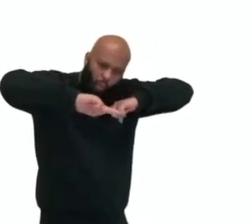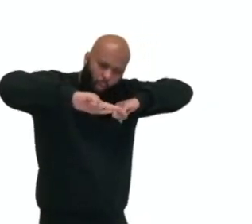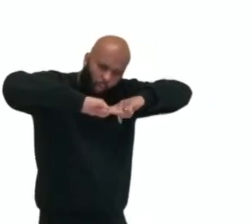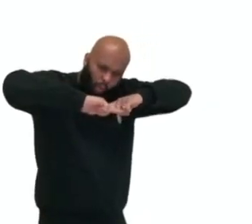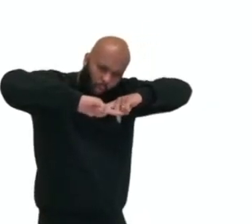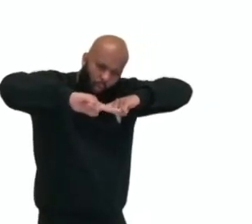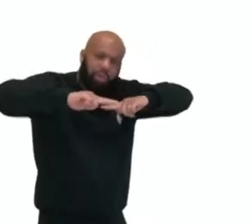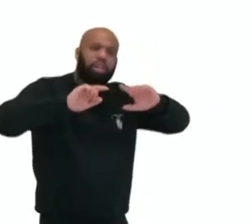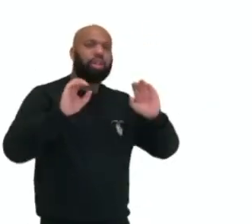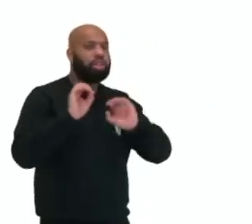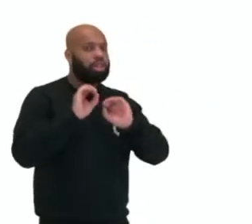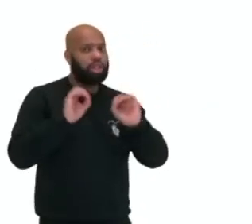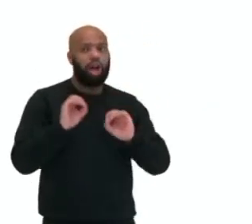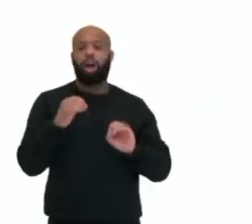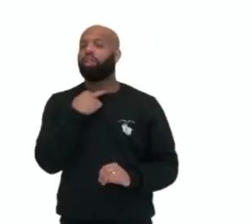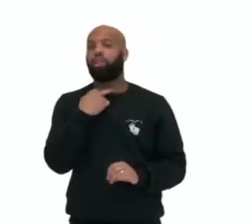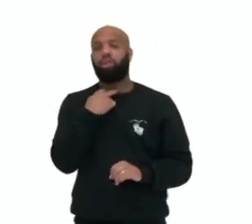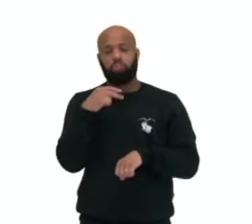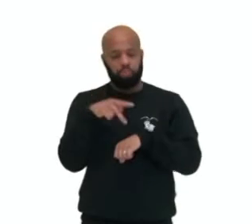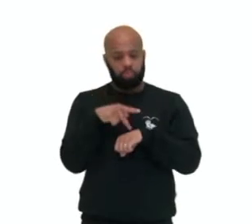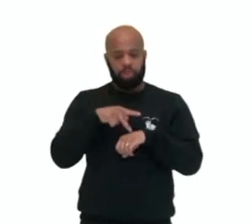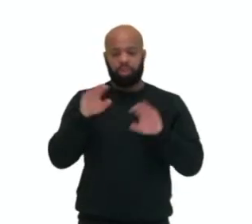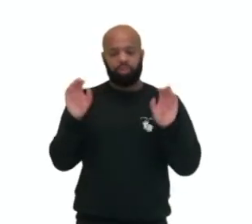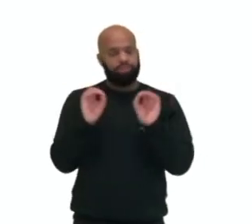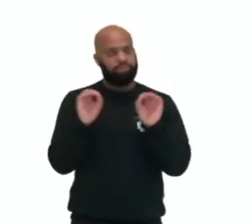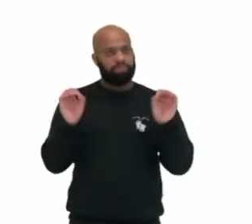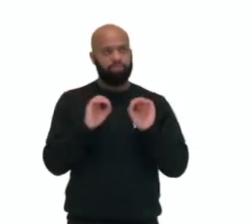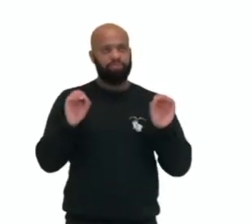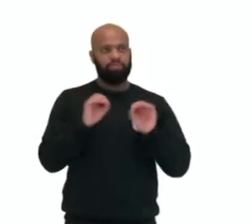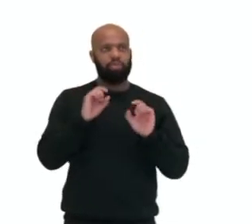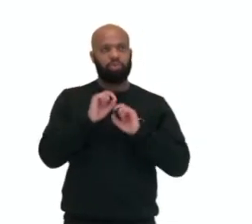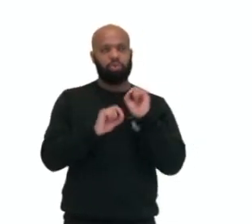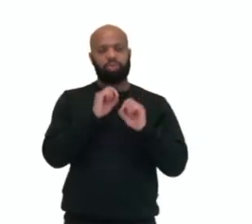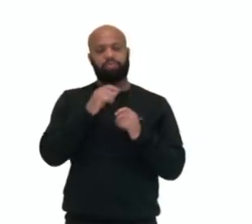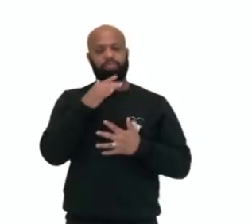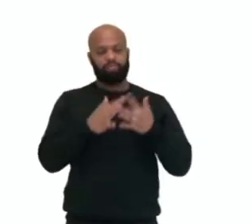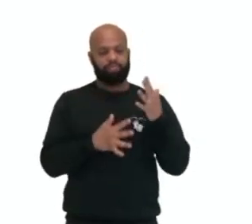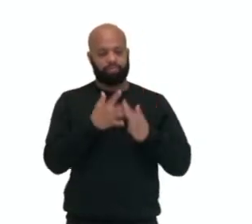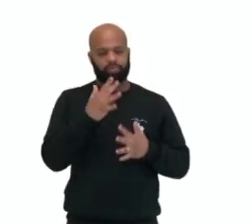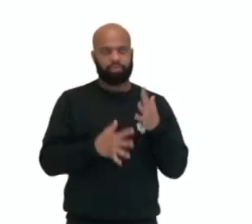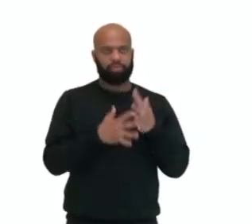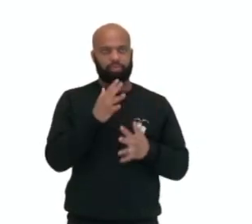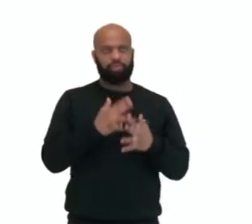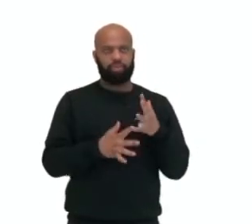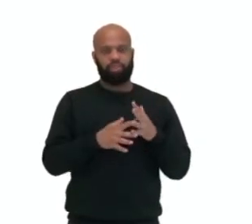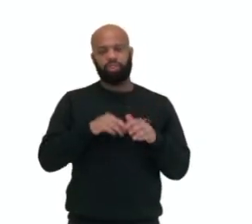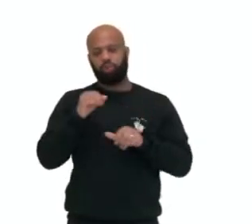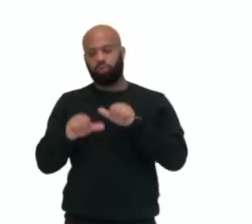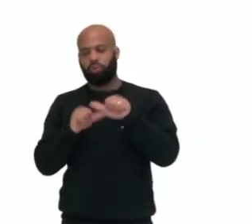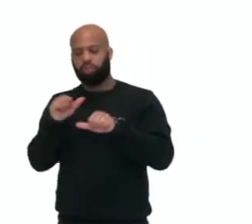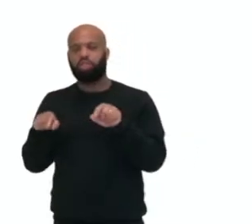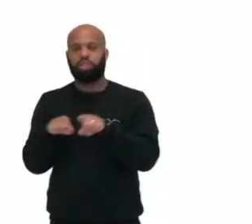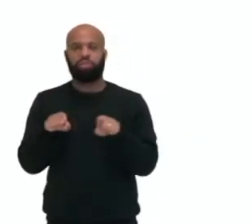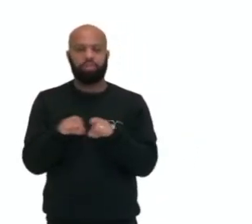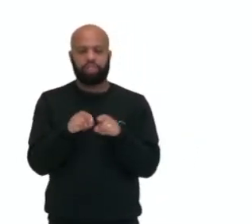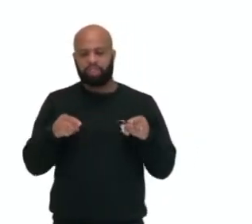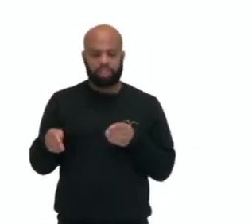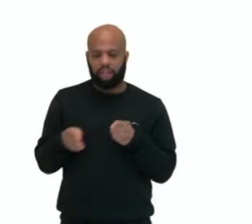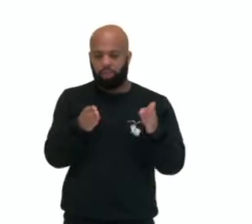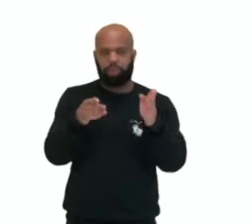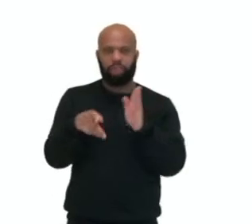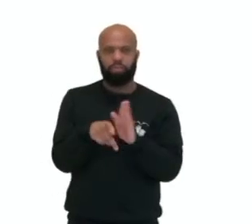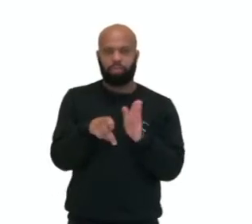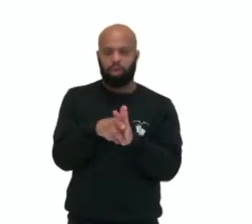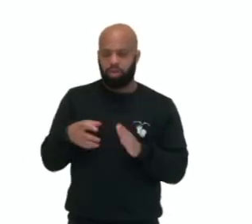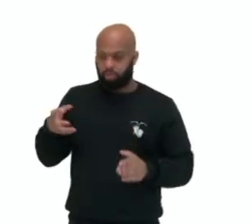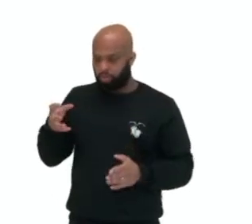nenhuma pedrinha, nenhum fragmento ali que possa dificultar ou modificar o caminho da bocha, tá?